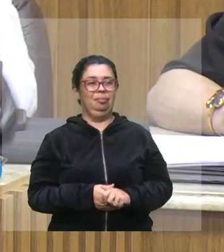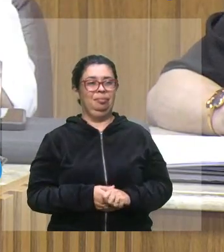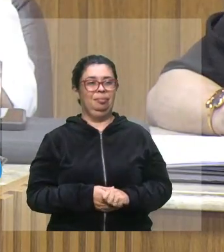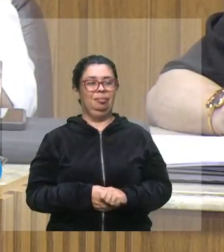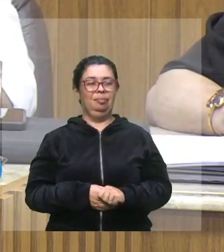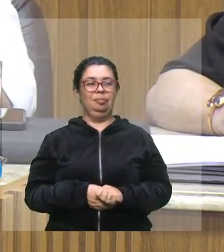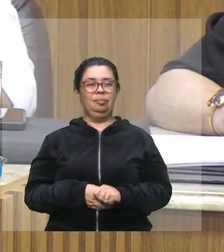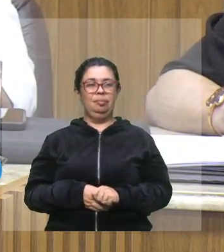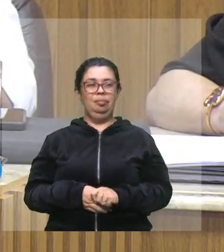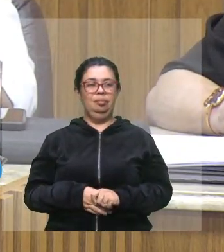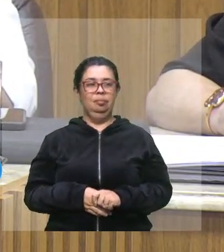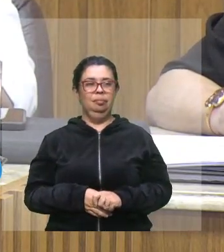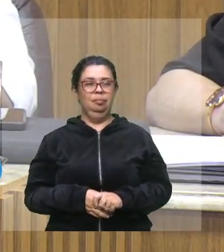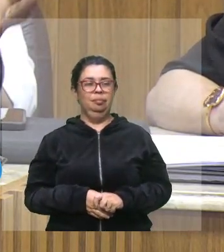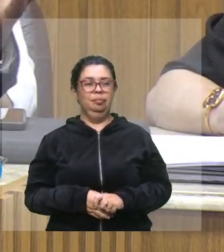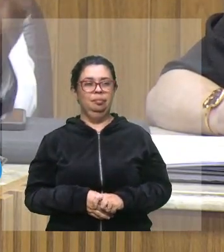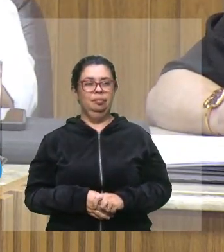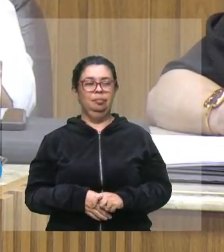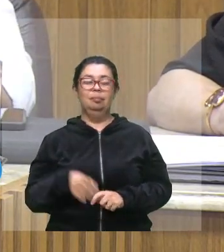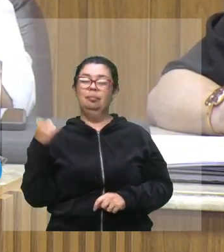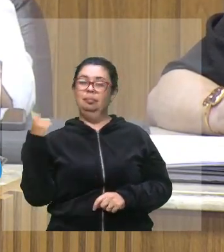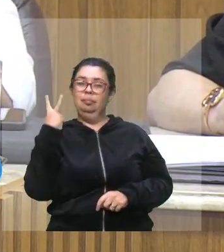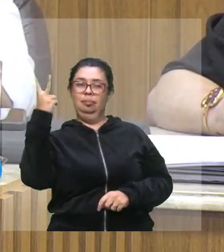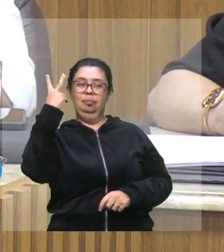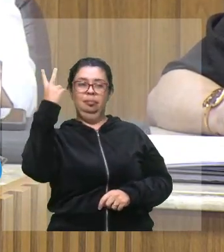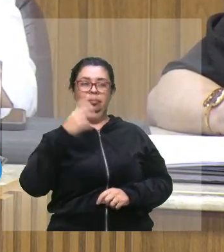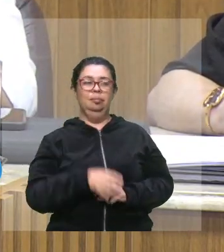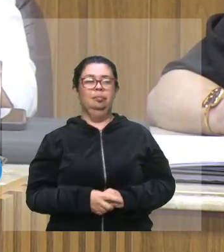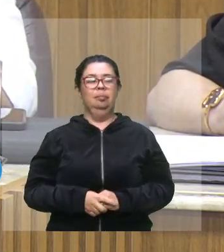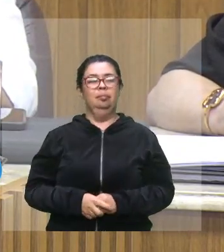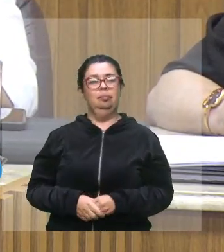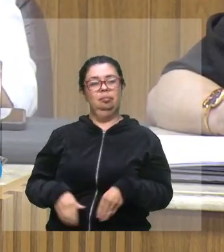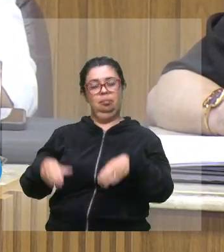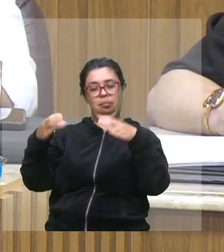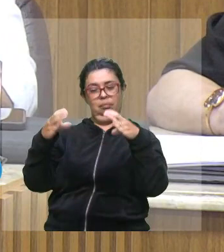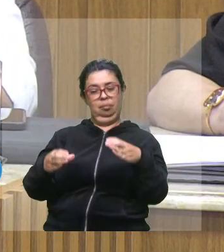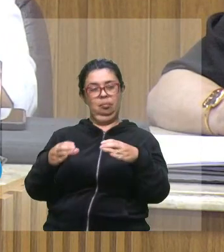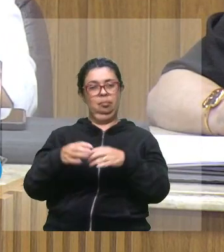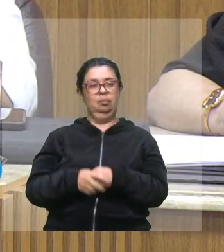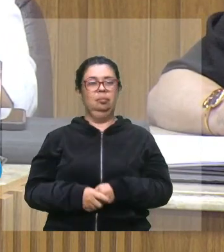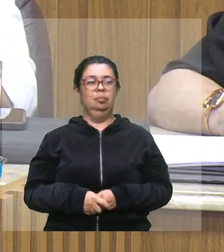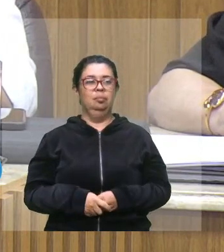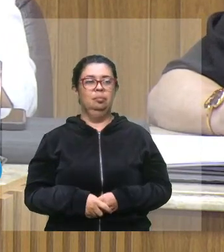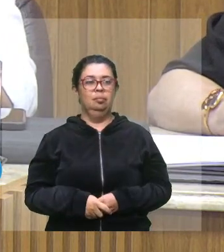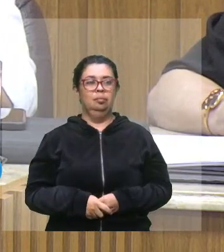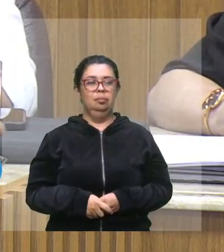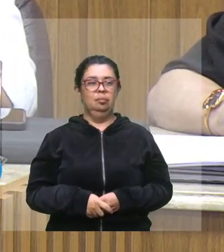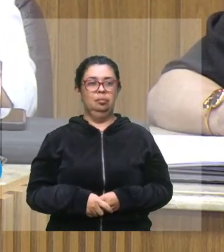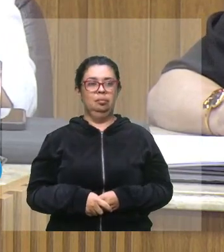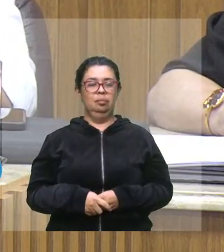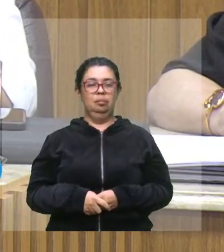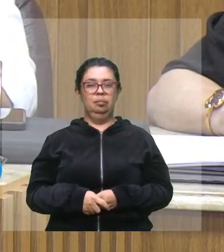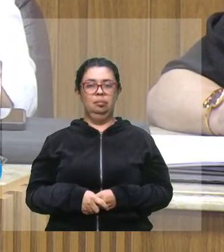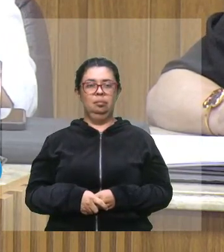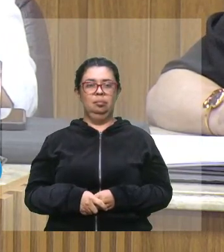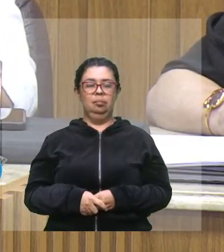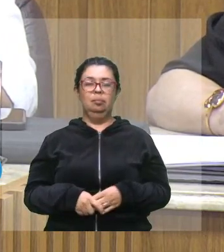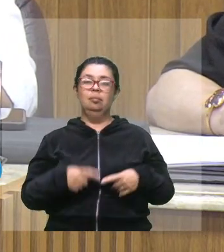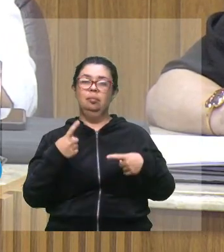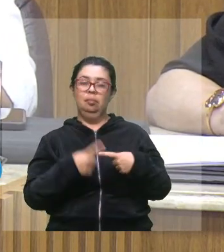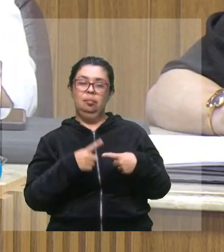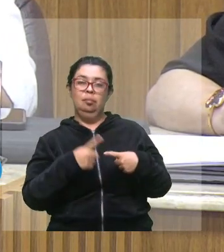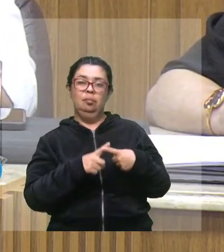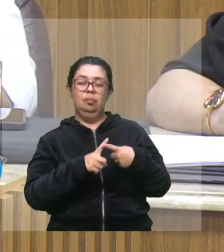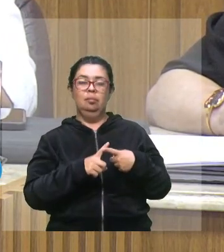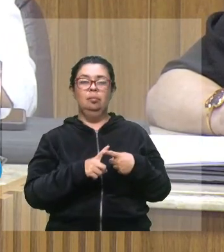né, e muito valorizado aquele espaço ali, por conta justamente do Parque das Águas. O